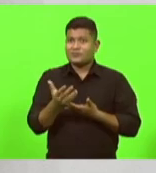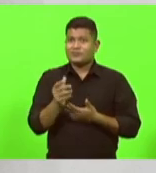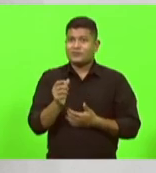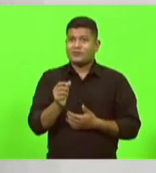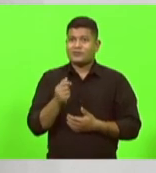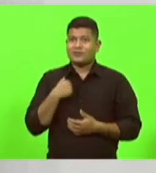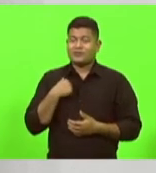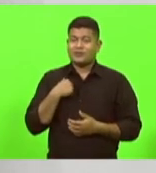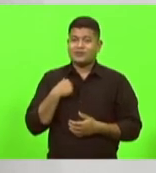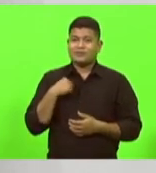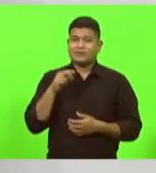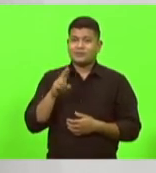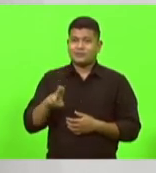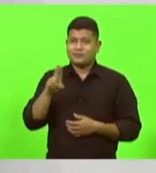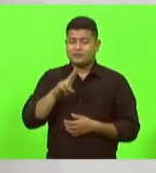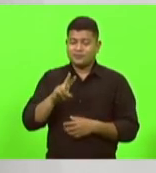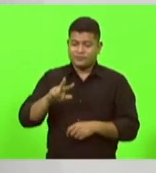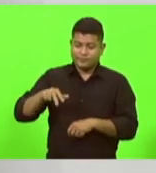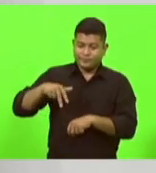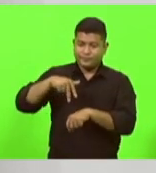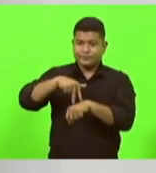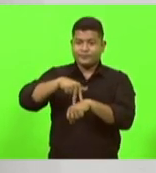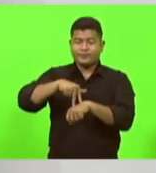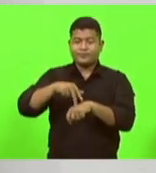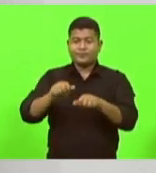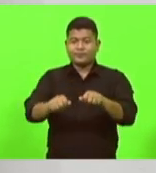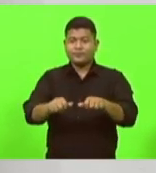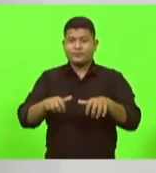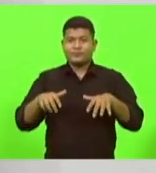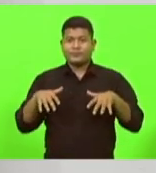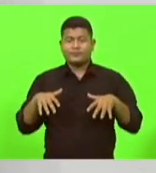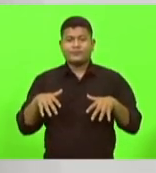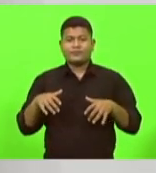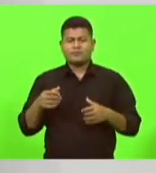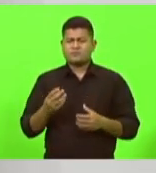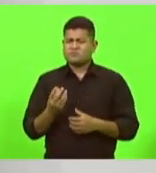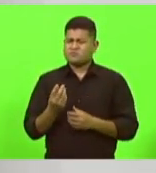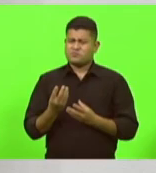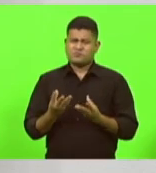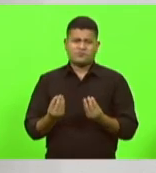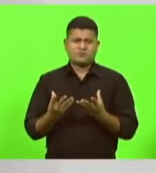usei a tribuna dessa casa muitas vezes,